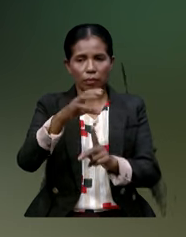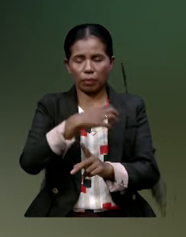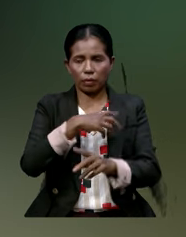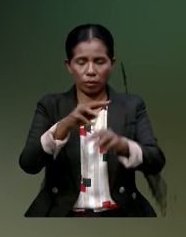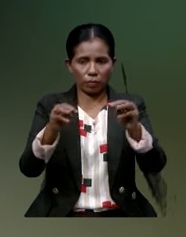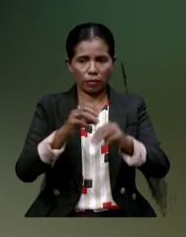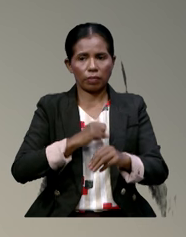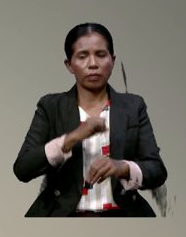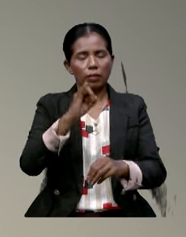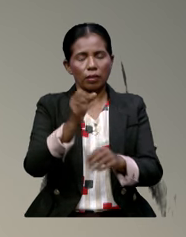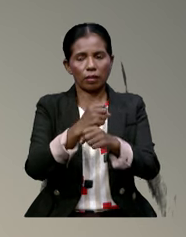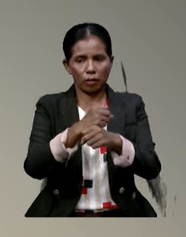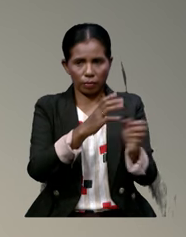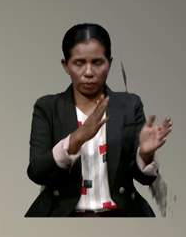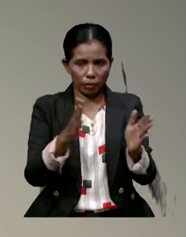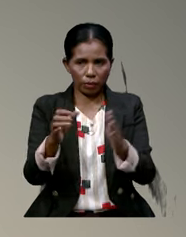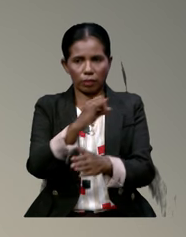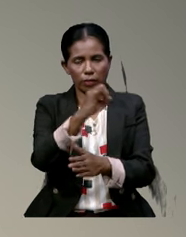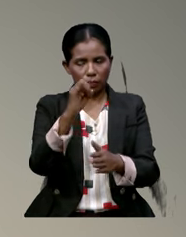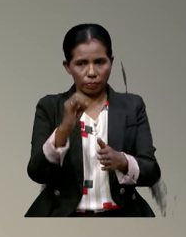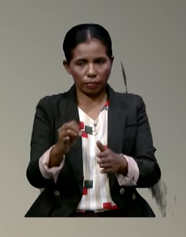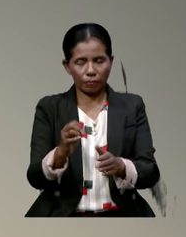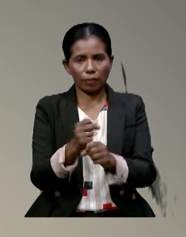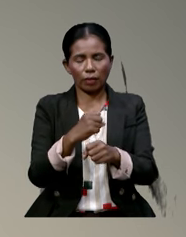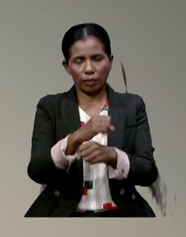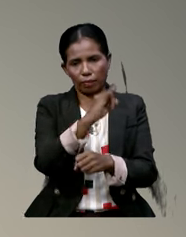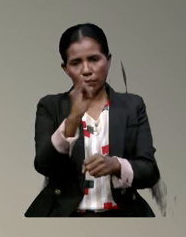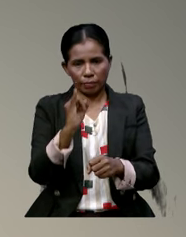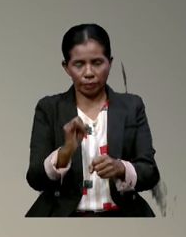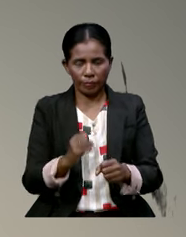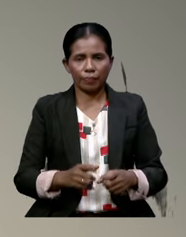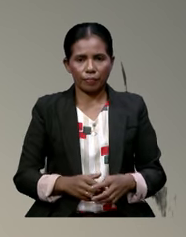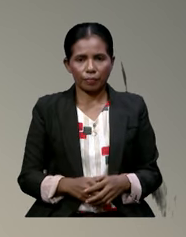município Covalima, há o processo de identificação no investigação. João Carlos, GMN.